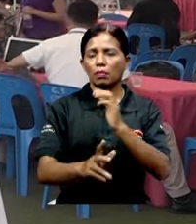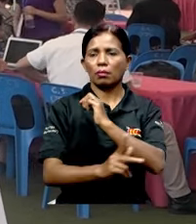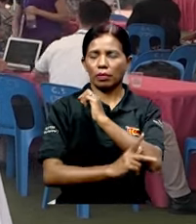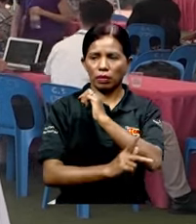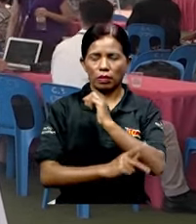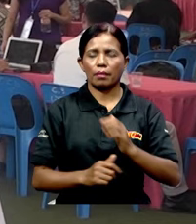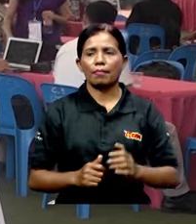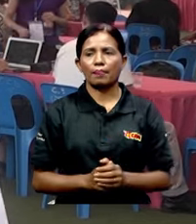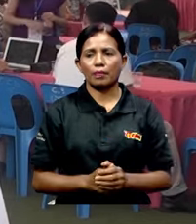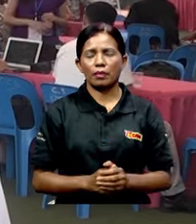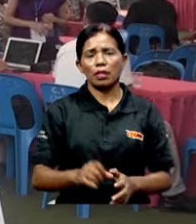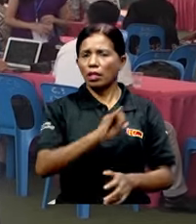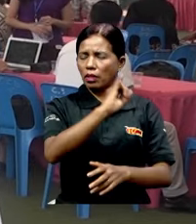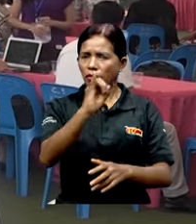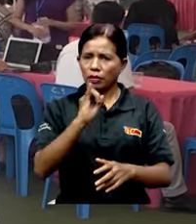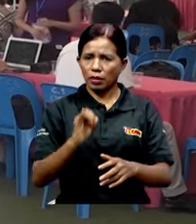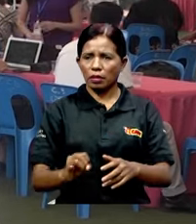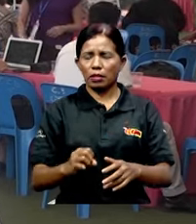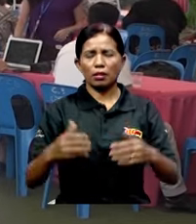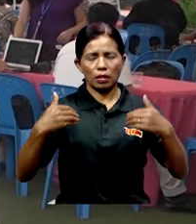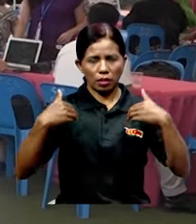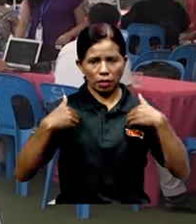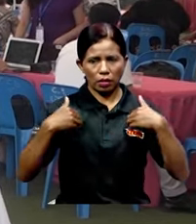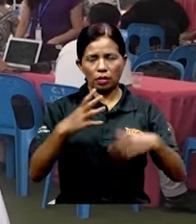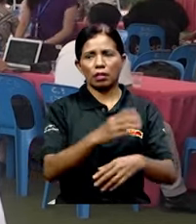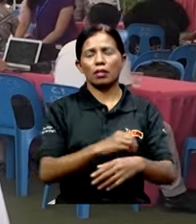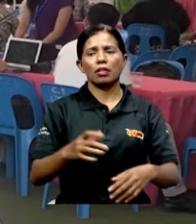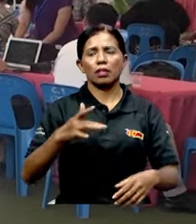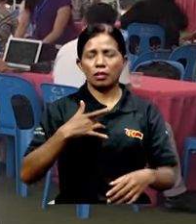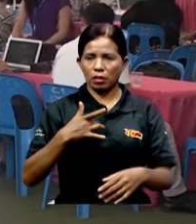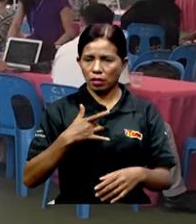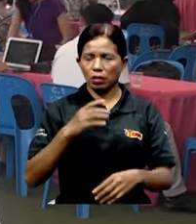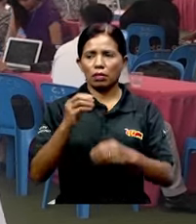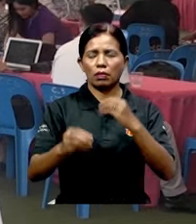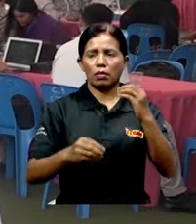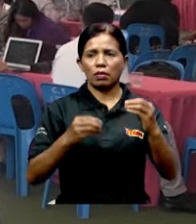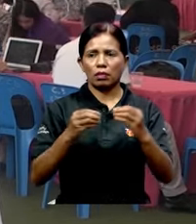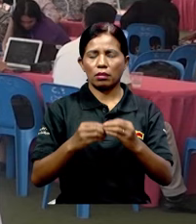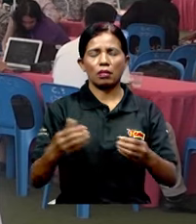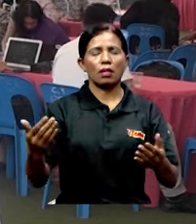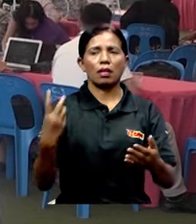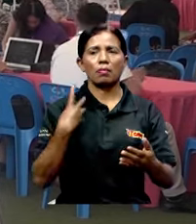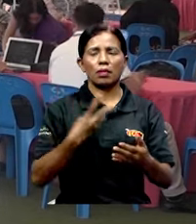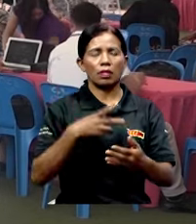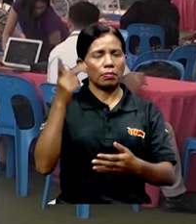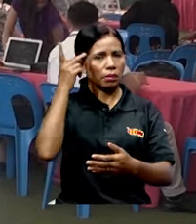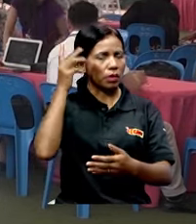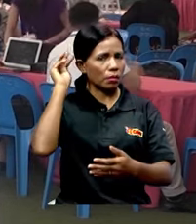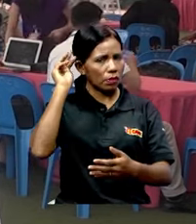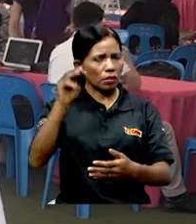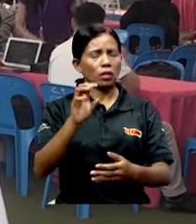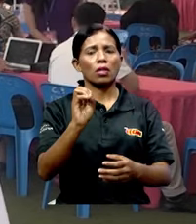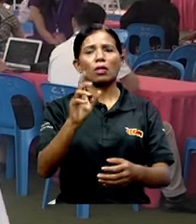a investigação tem de prosseguir e, nesse sentido, o nosso primeiro-ministro considerou que era